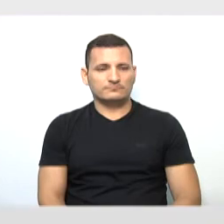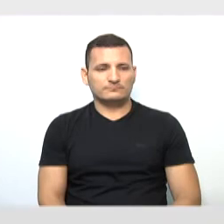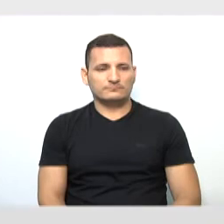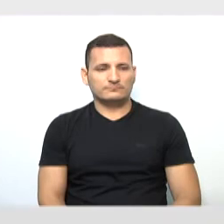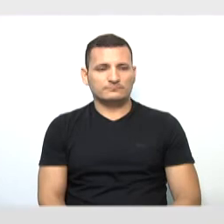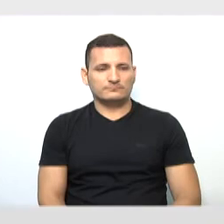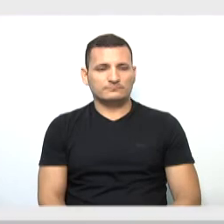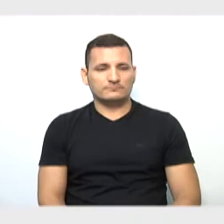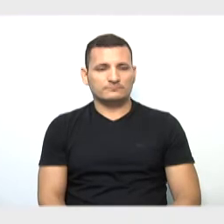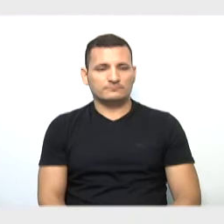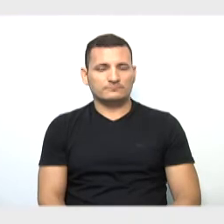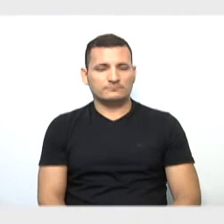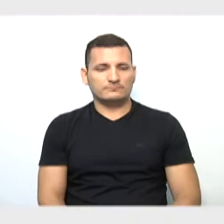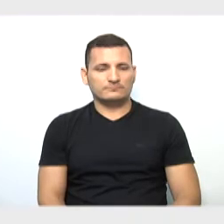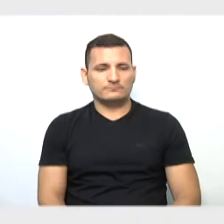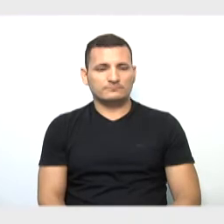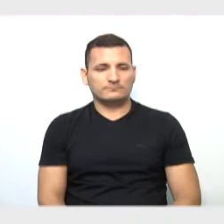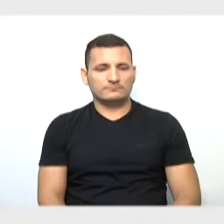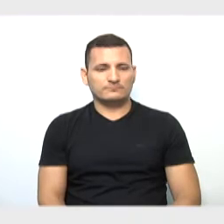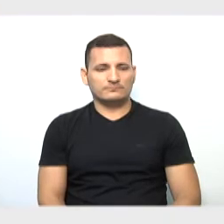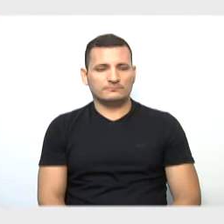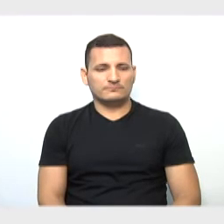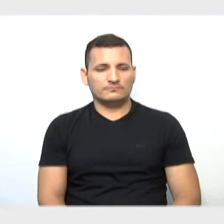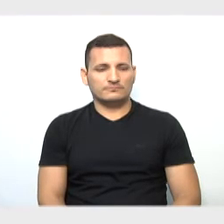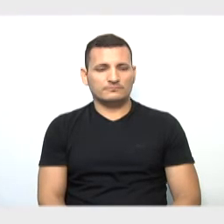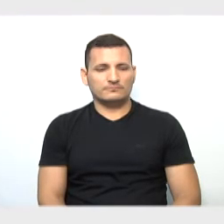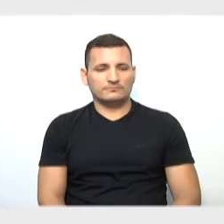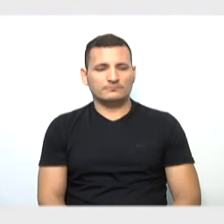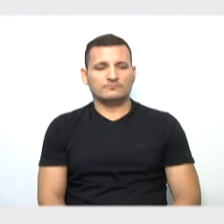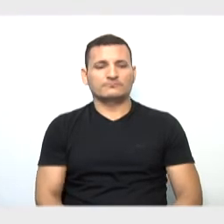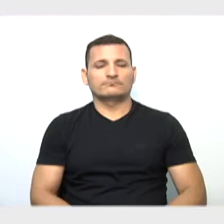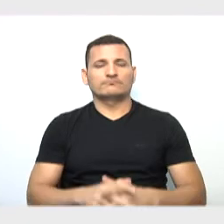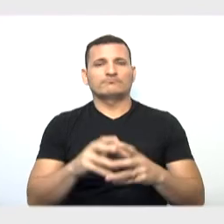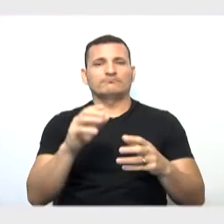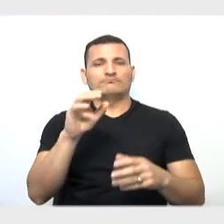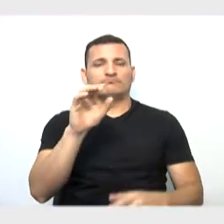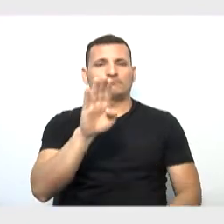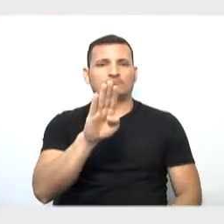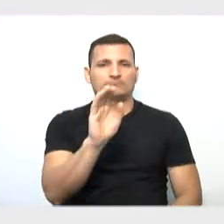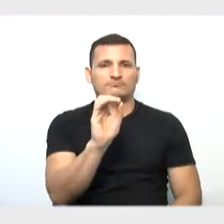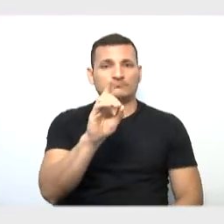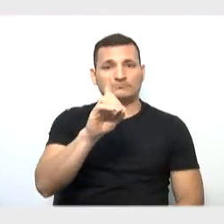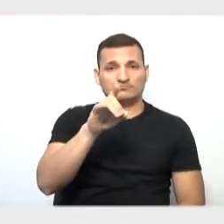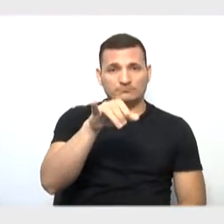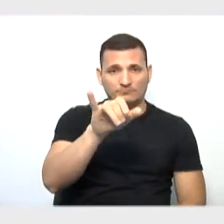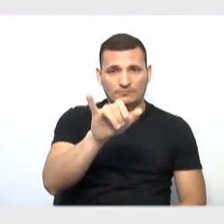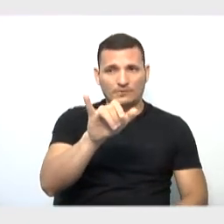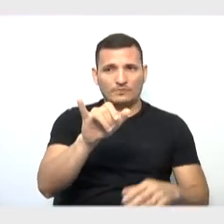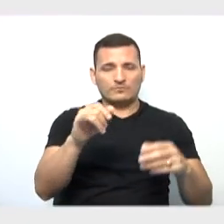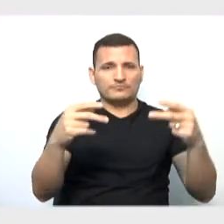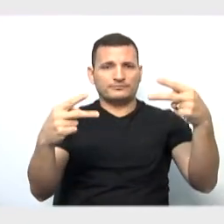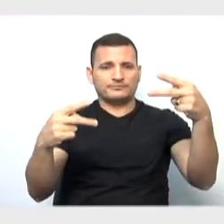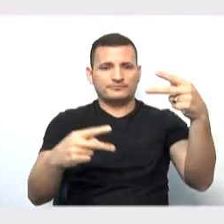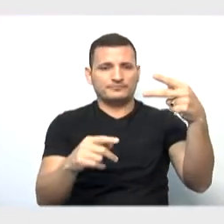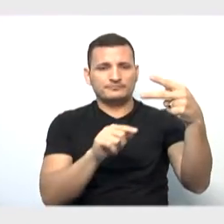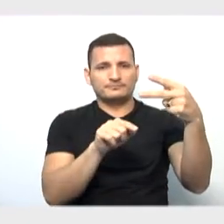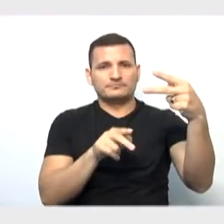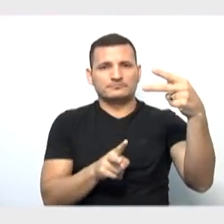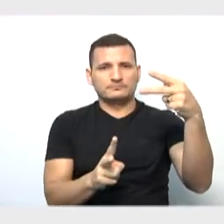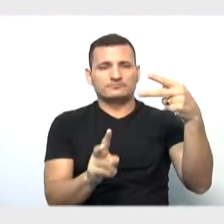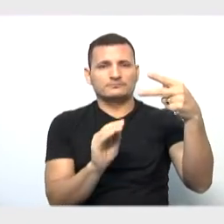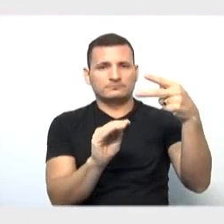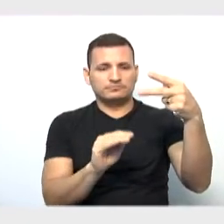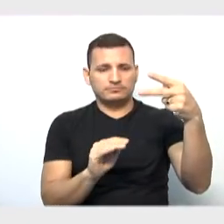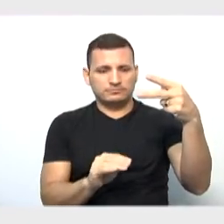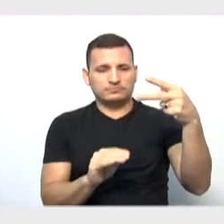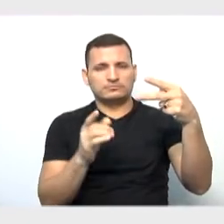E vamos continuar aqui embaixo, ó, dentro do body agora. Tá? Percebam que o nosso JavaScript